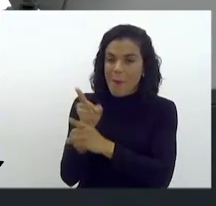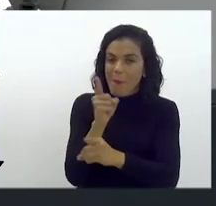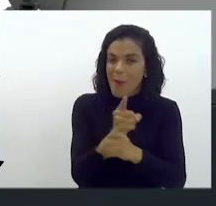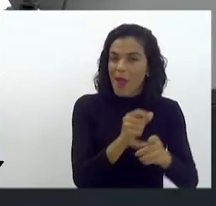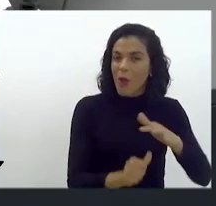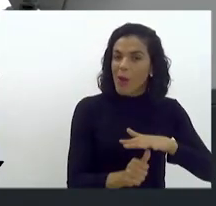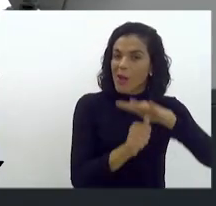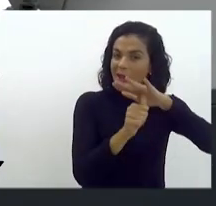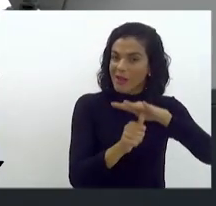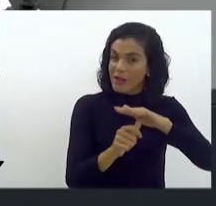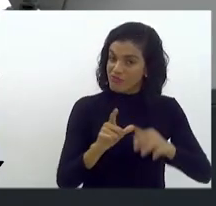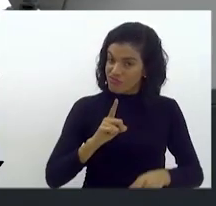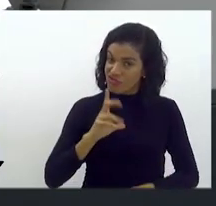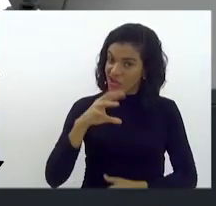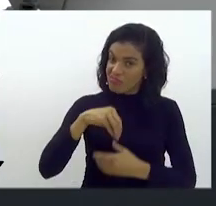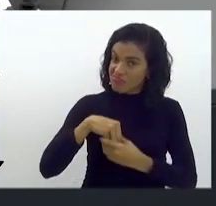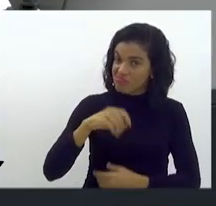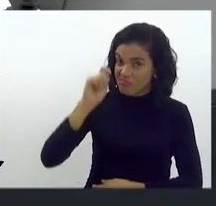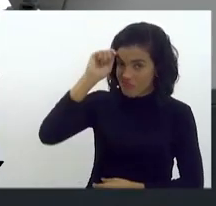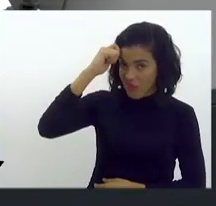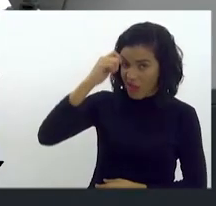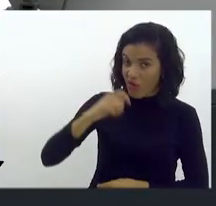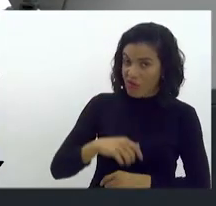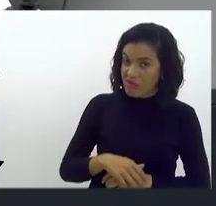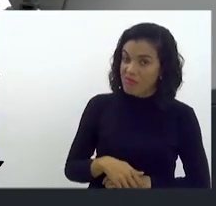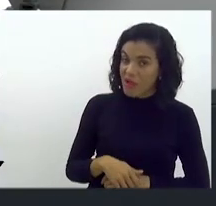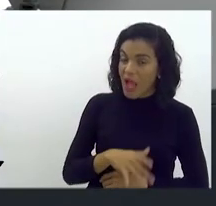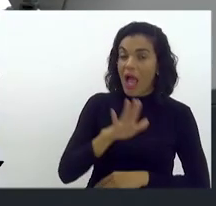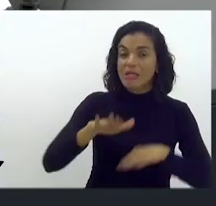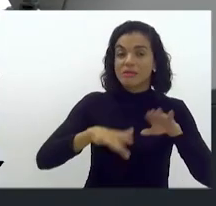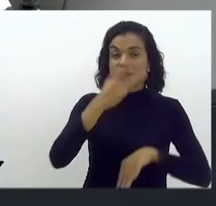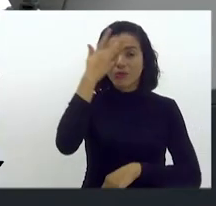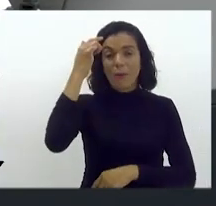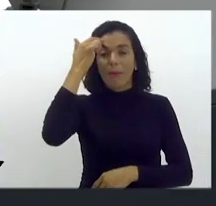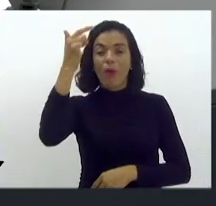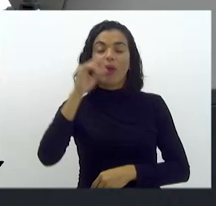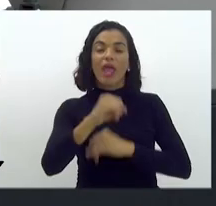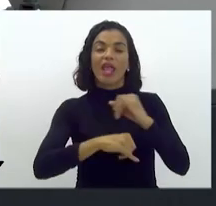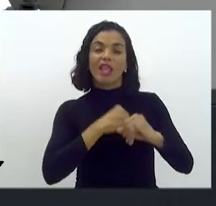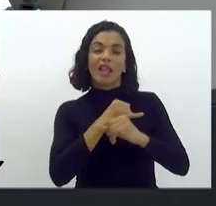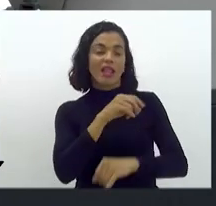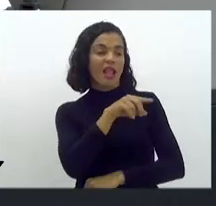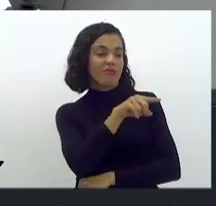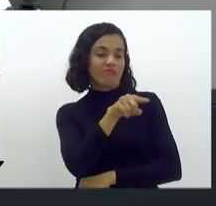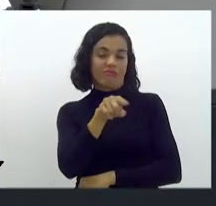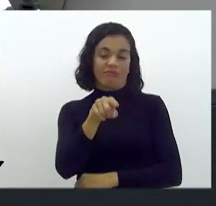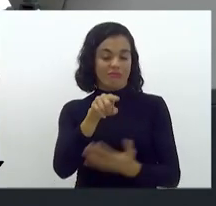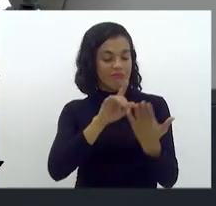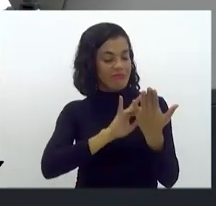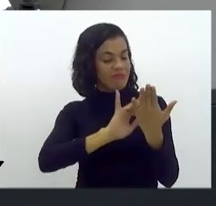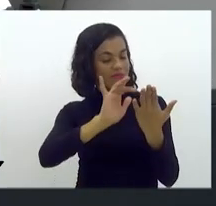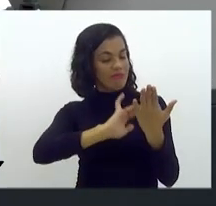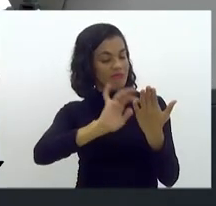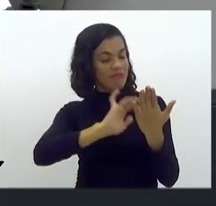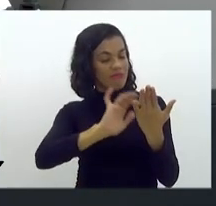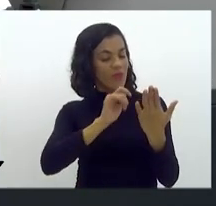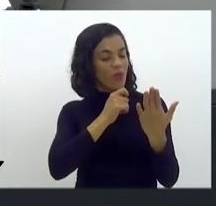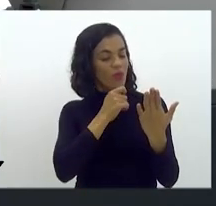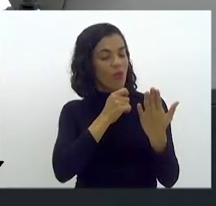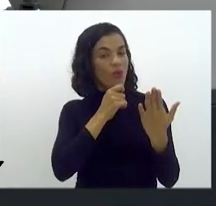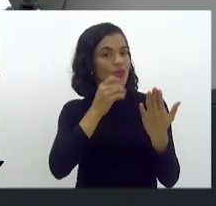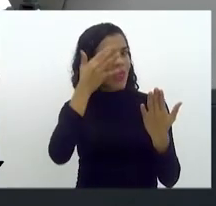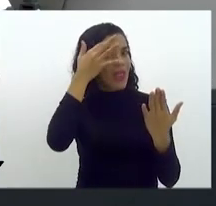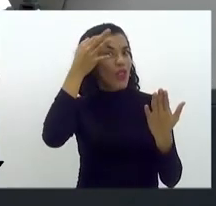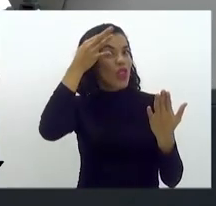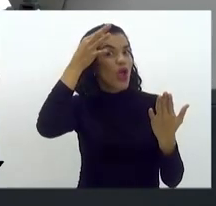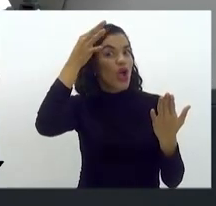os líderes tinham negros porque às vezes a pessoa acha que a internet ela olha a internet e não tem a dimensão